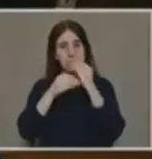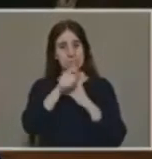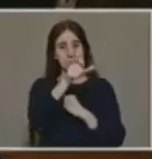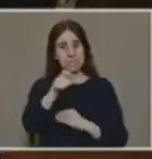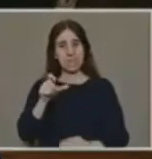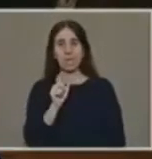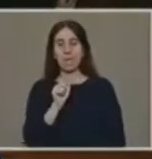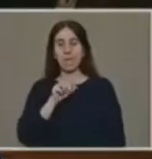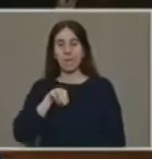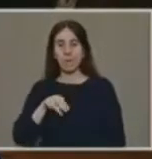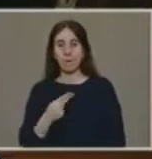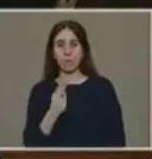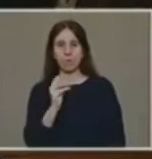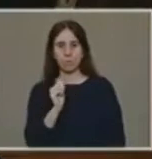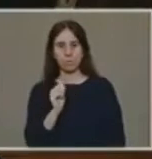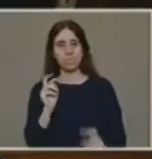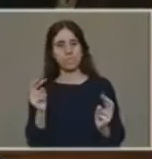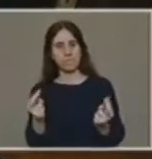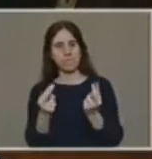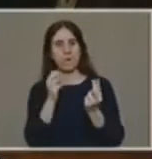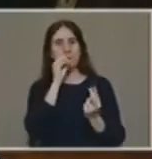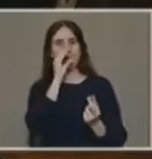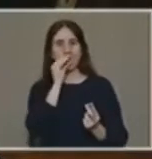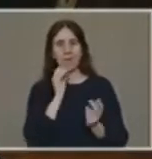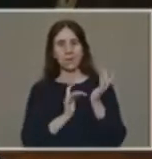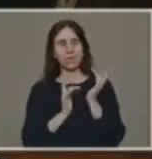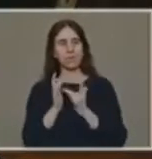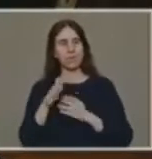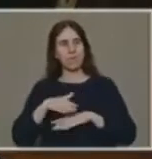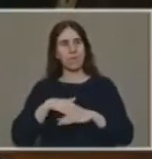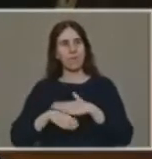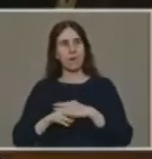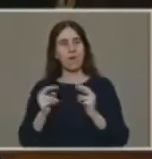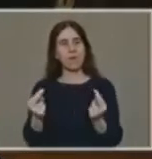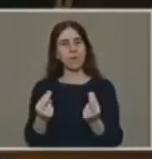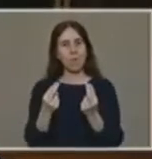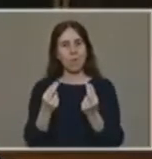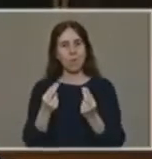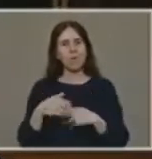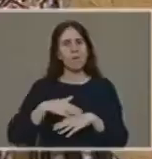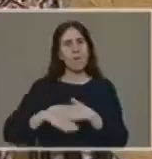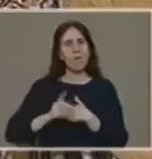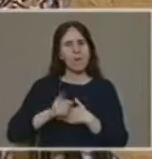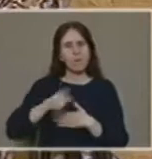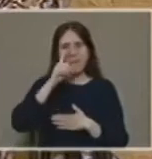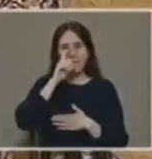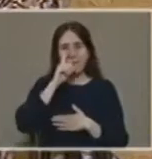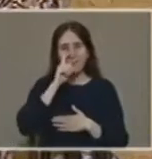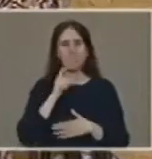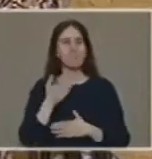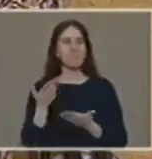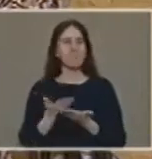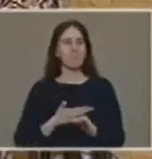reconheceram que Jesus num gesto bem concreto. Lembramos desse gesto? O partir do